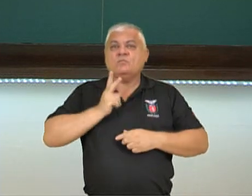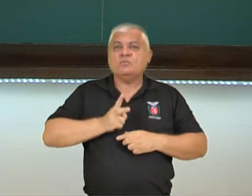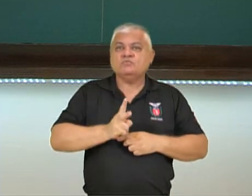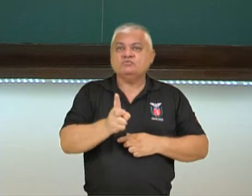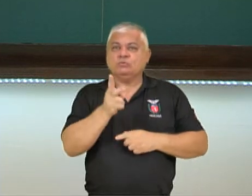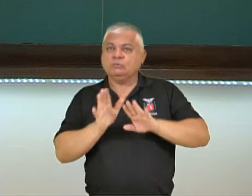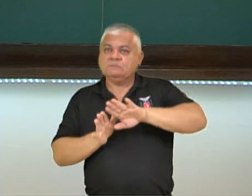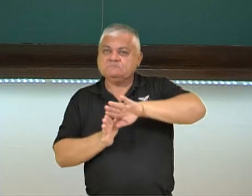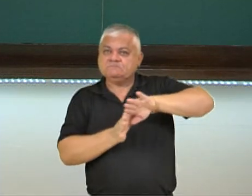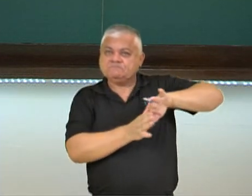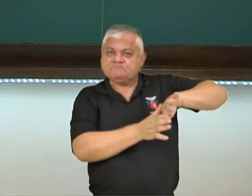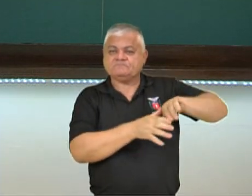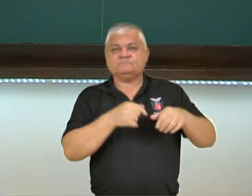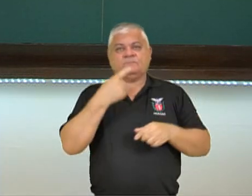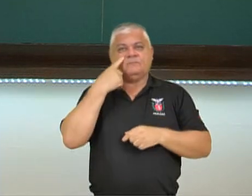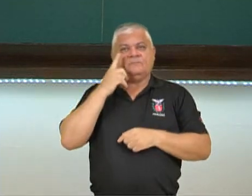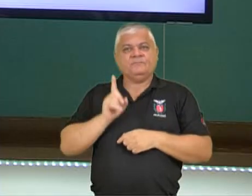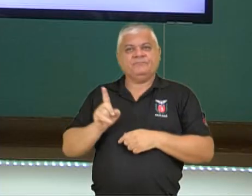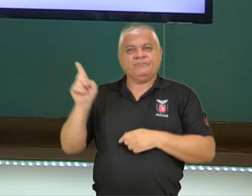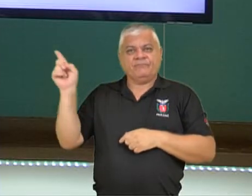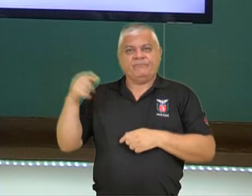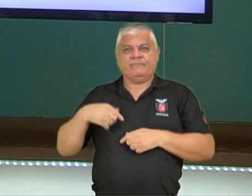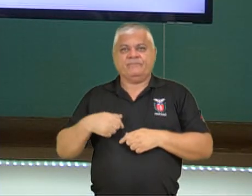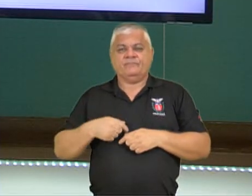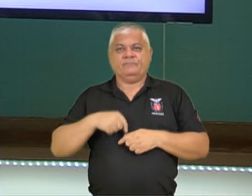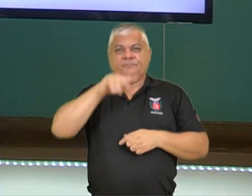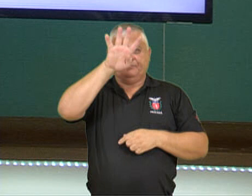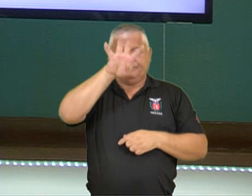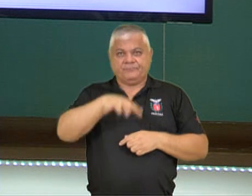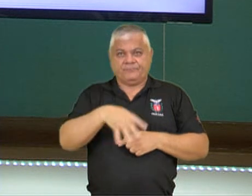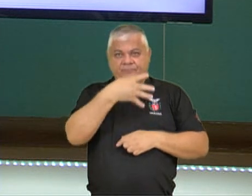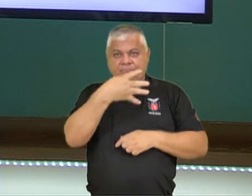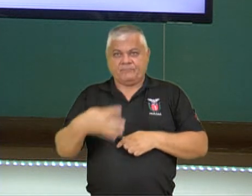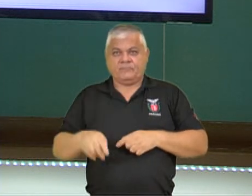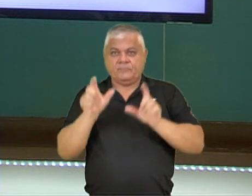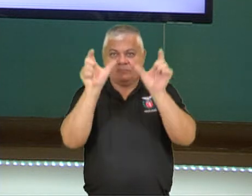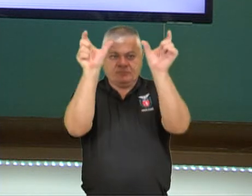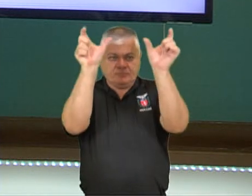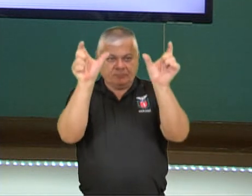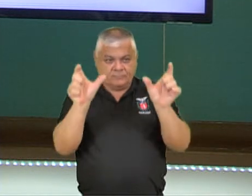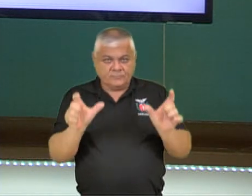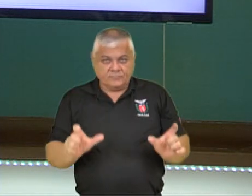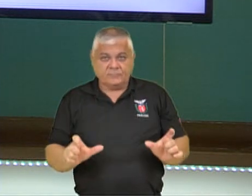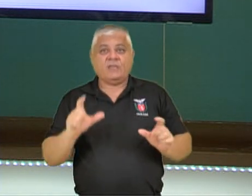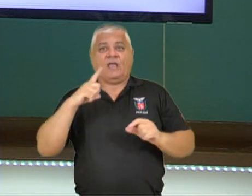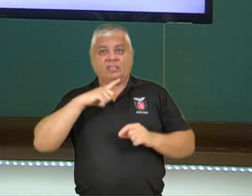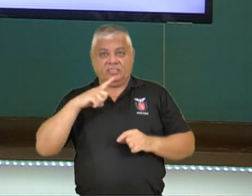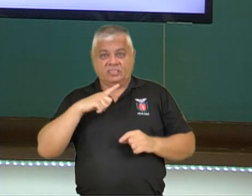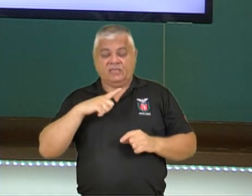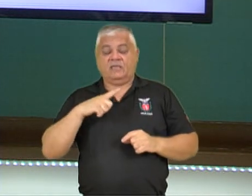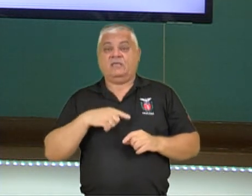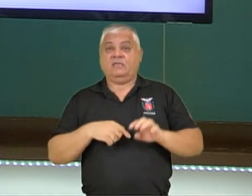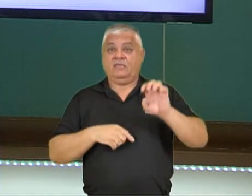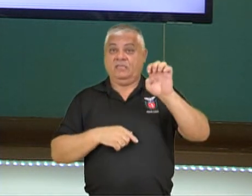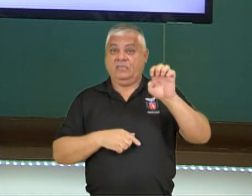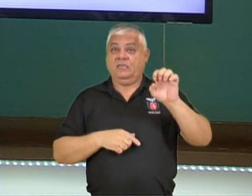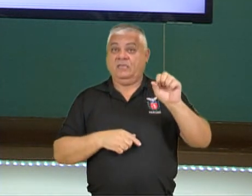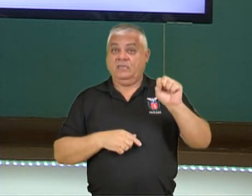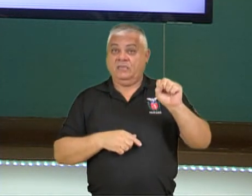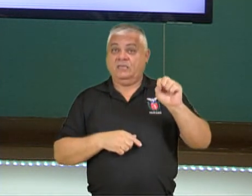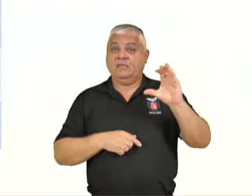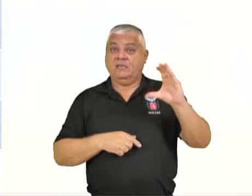nossos estudos aqui, ó. Nós temos uma tabela que mostra algumas grandezas que são vetoriais e algumas grandezas que